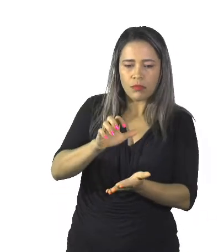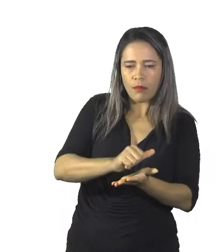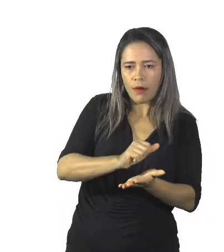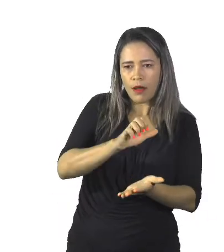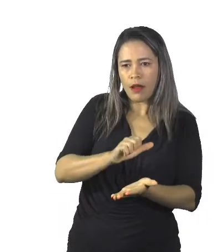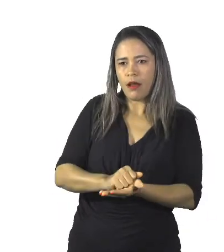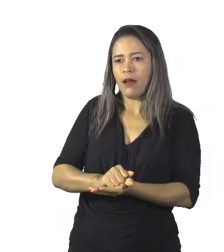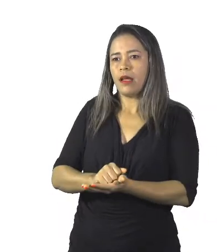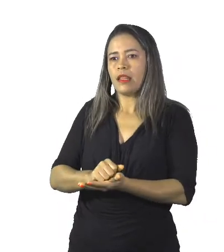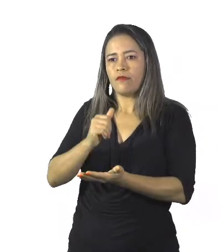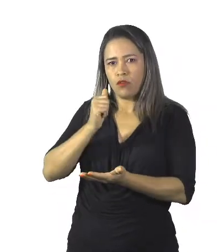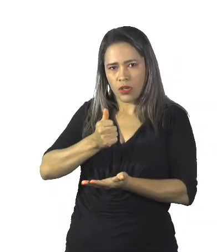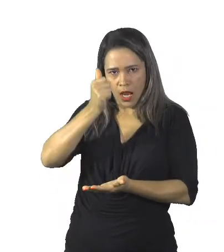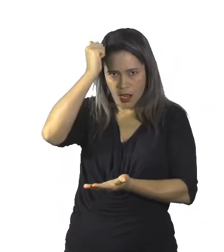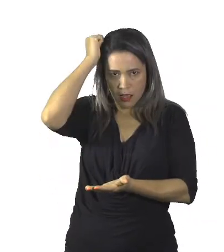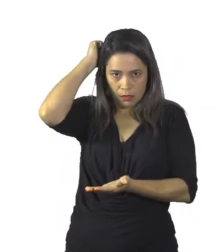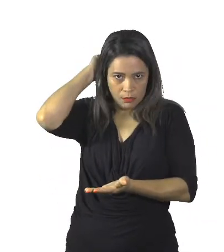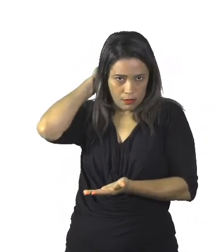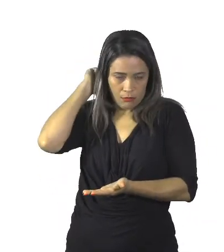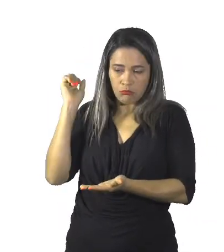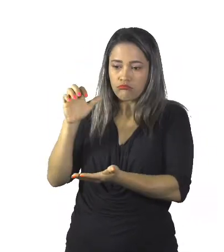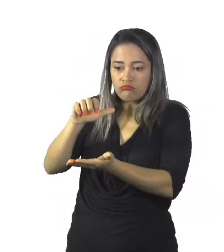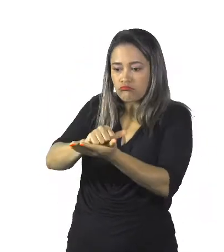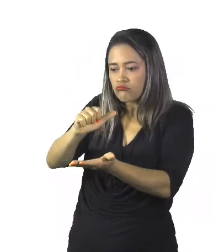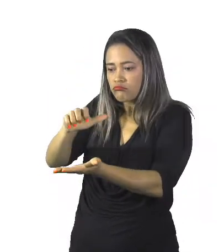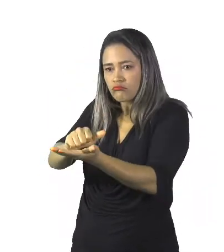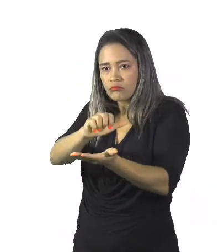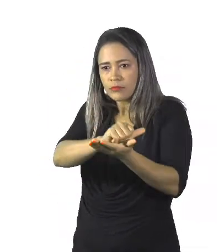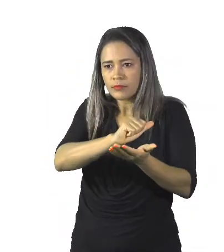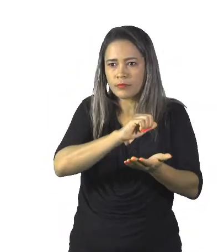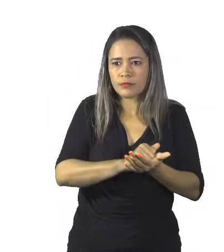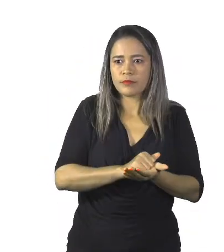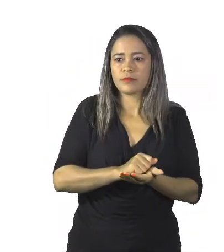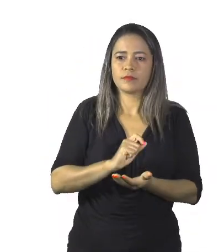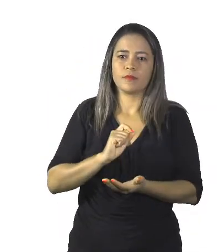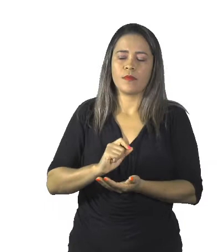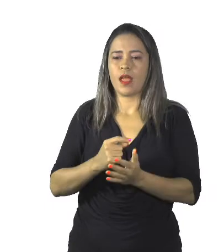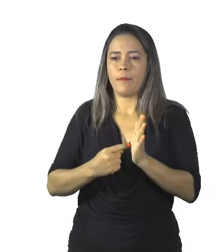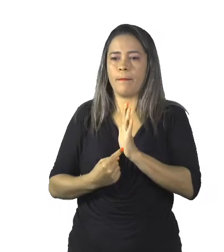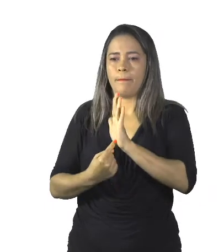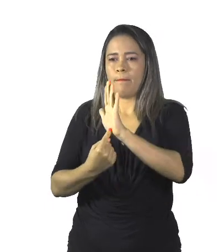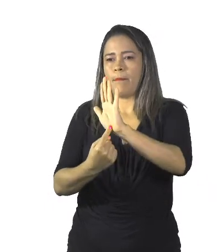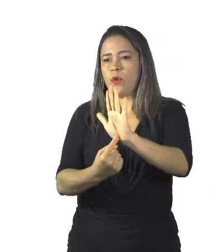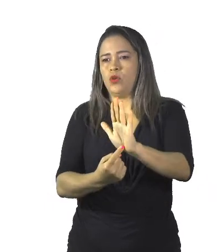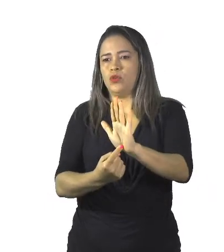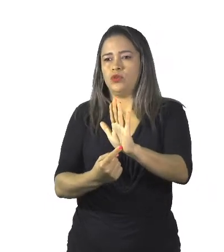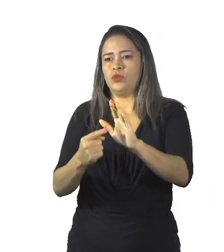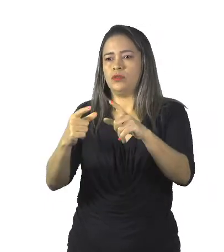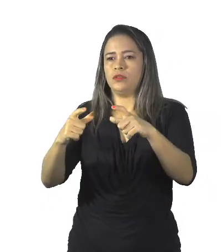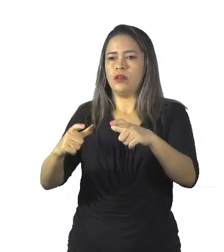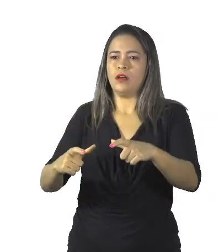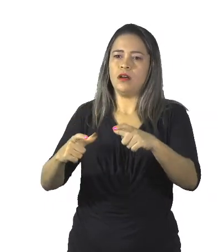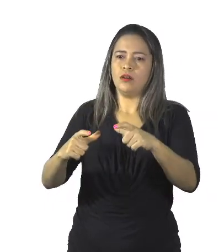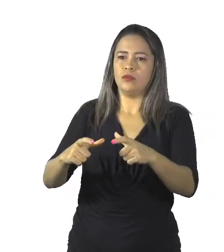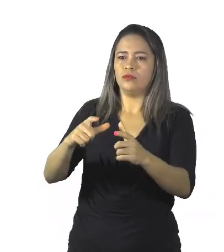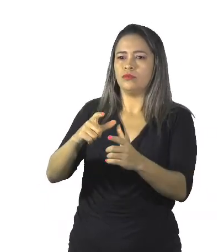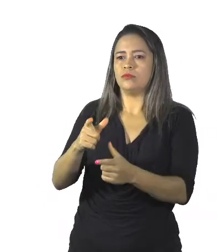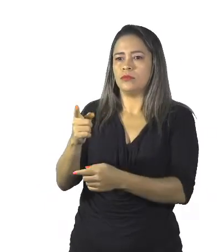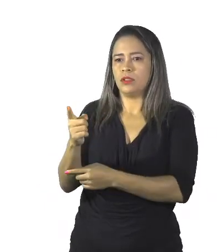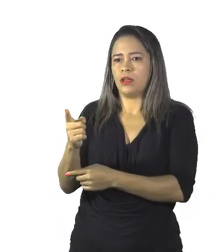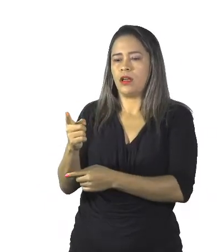trabalhos acadêmicos, tá? E aí mostra o local de captação de